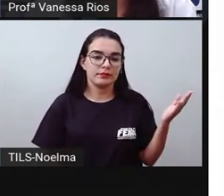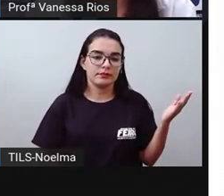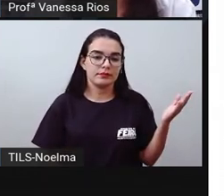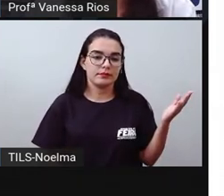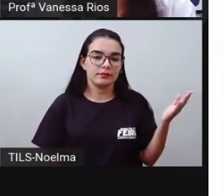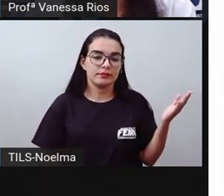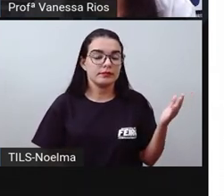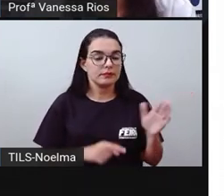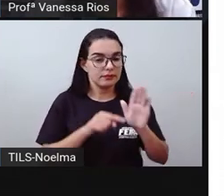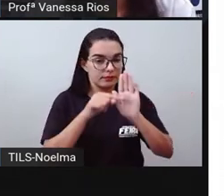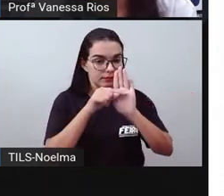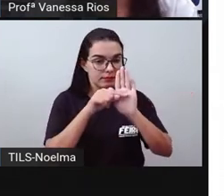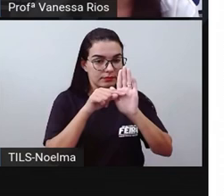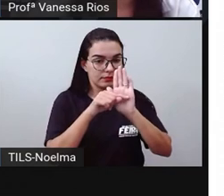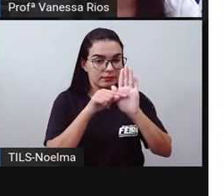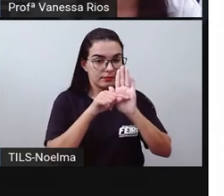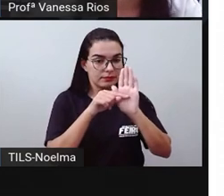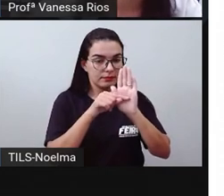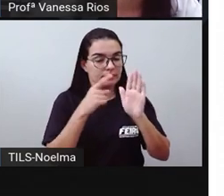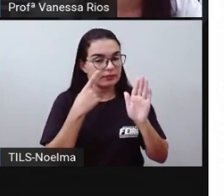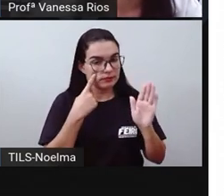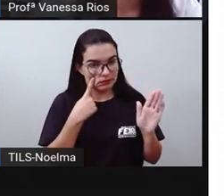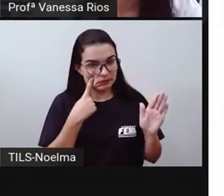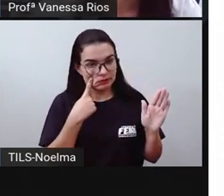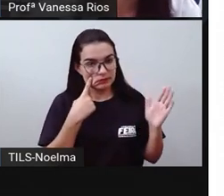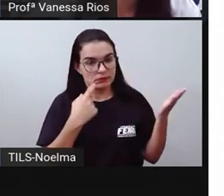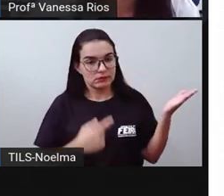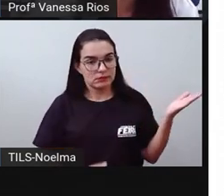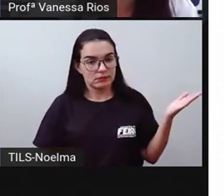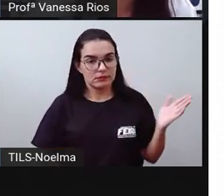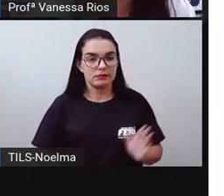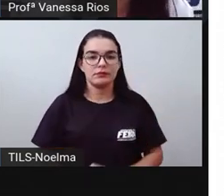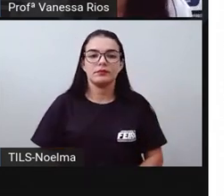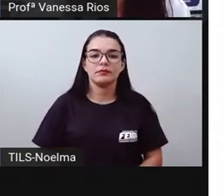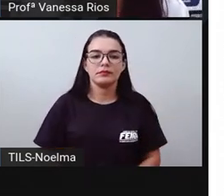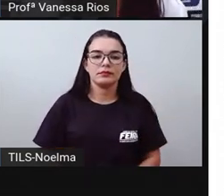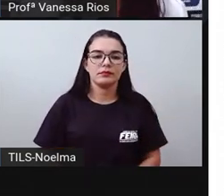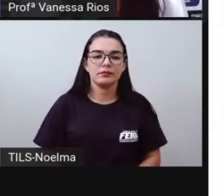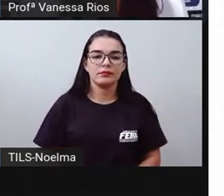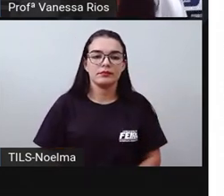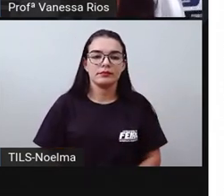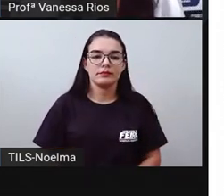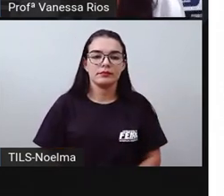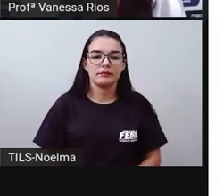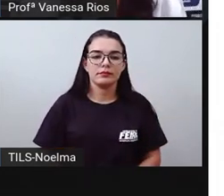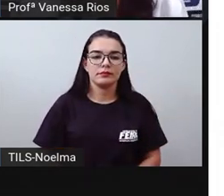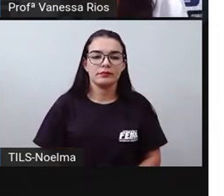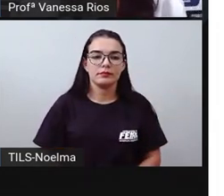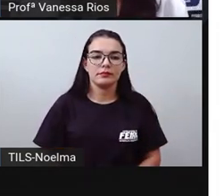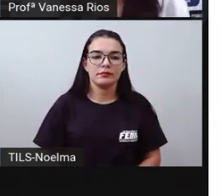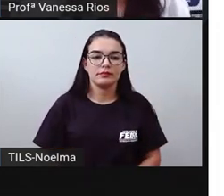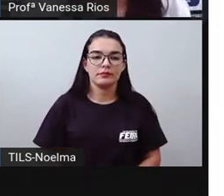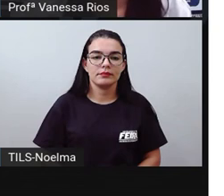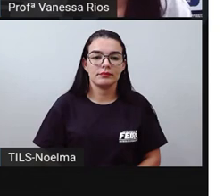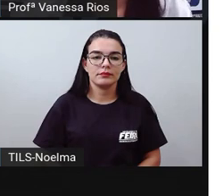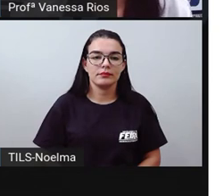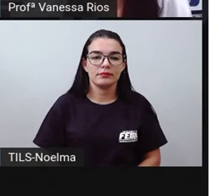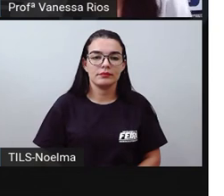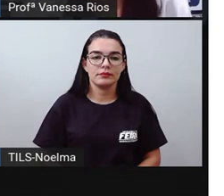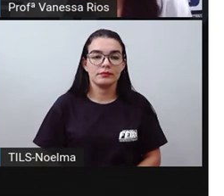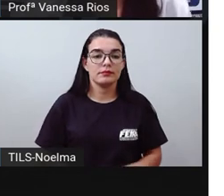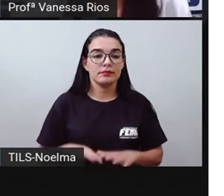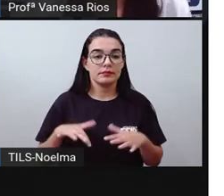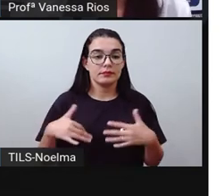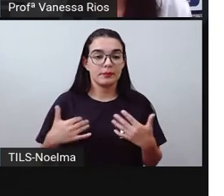uma subtração, iremos calcular diferença. E aí, como é que a gente faz? Aqui seria